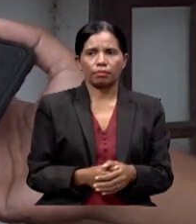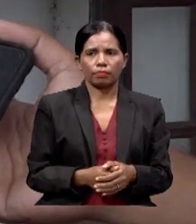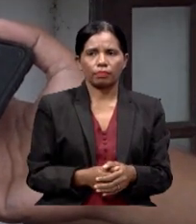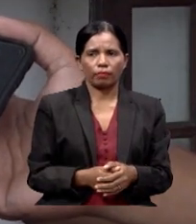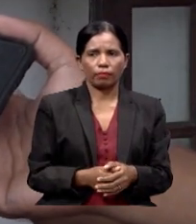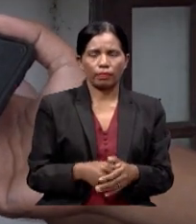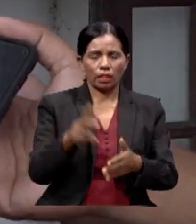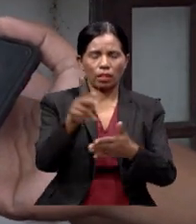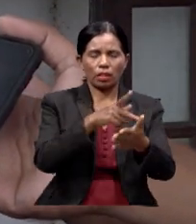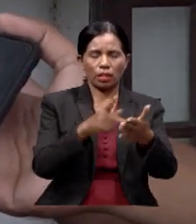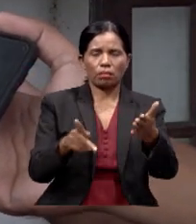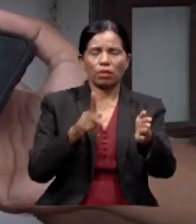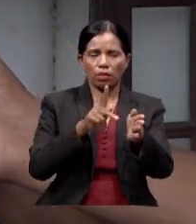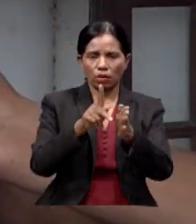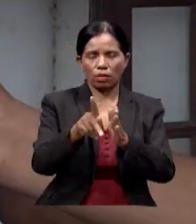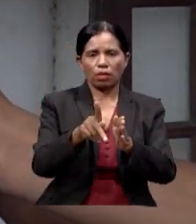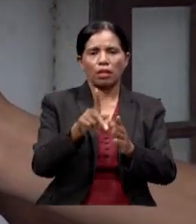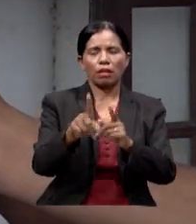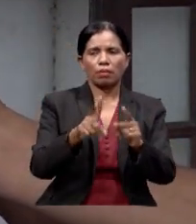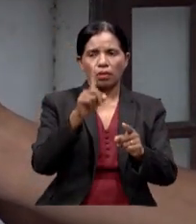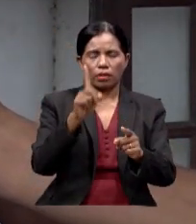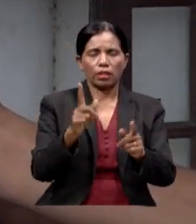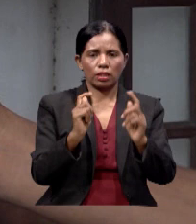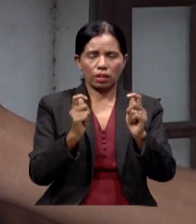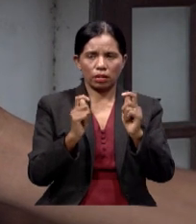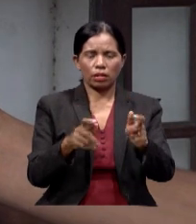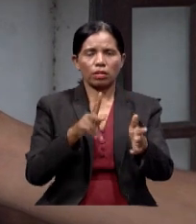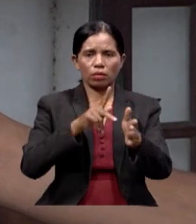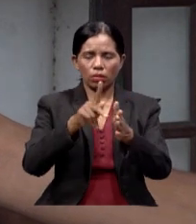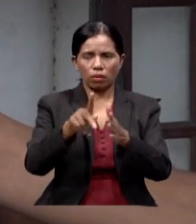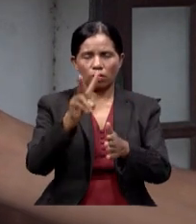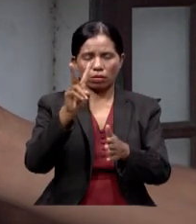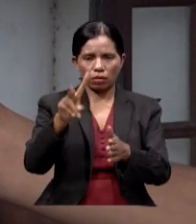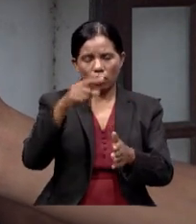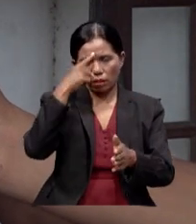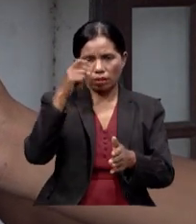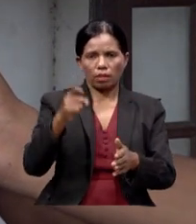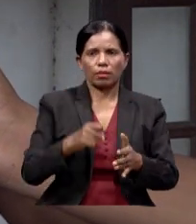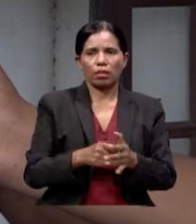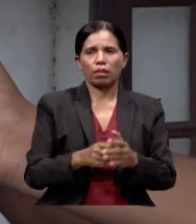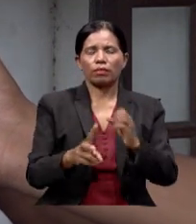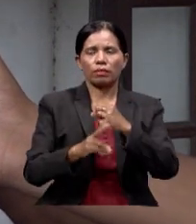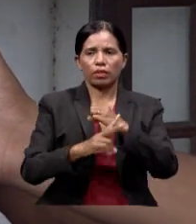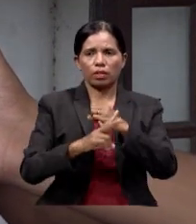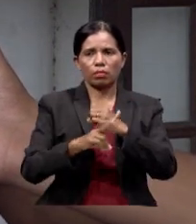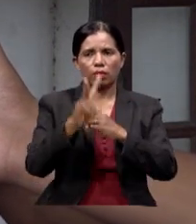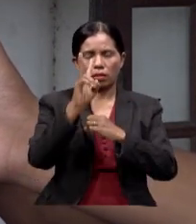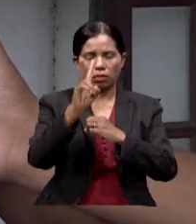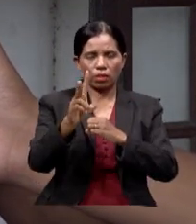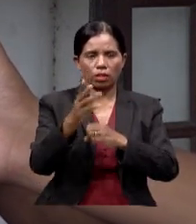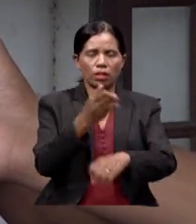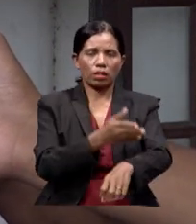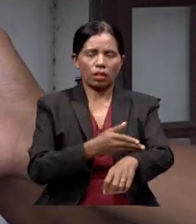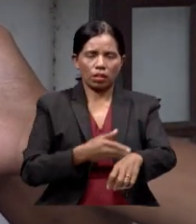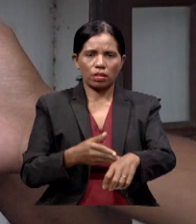crime homicídio ida, tentativa de homicídio rua, também vítima rua, carne que é o hospital